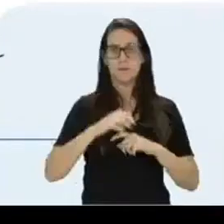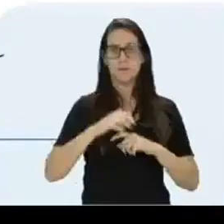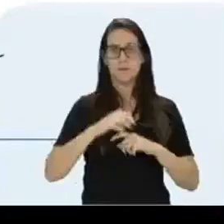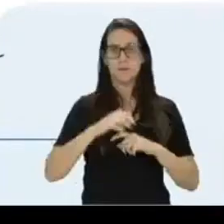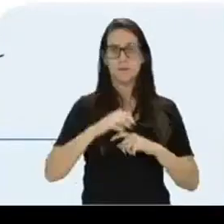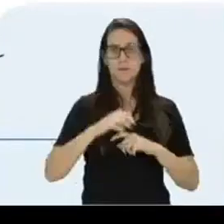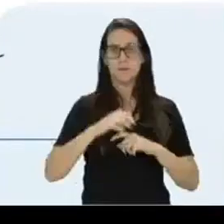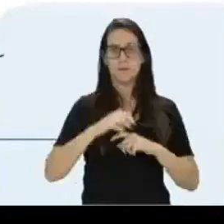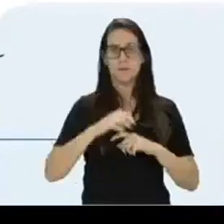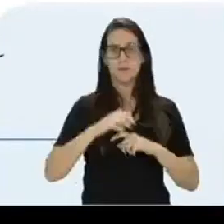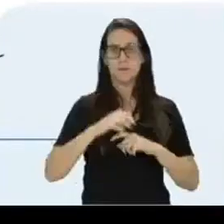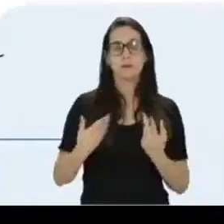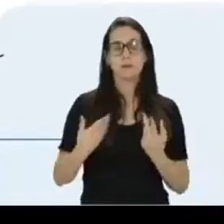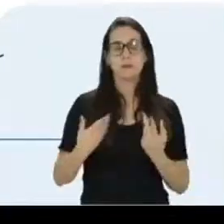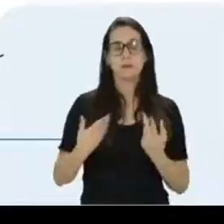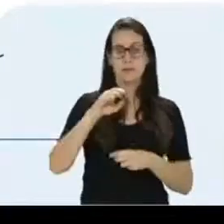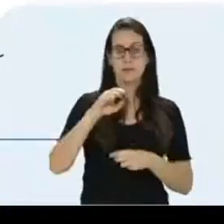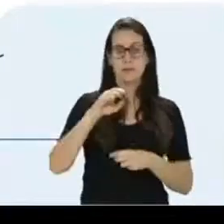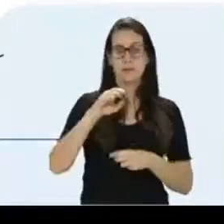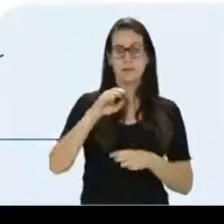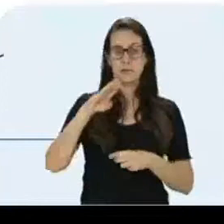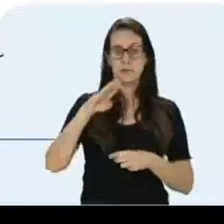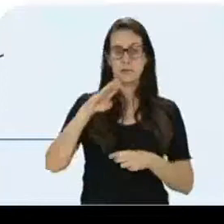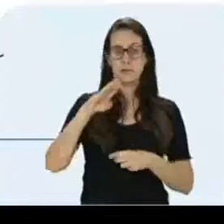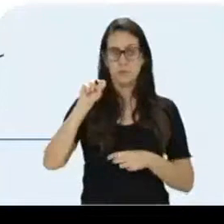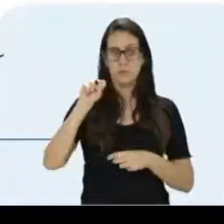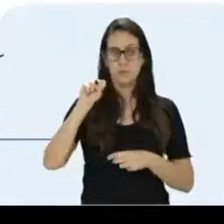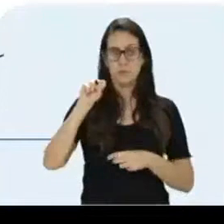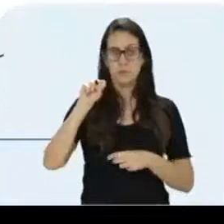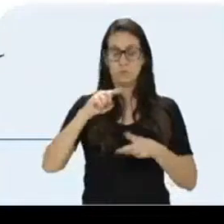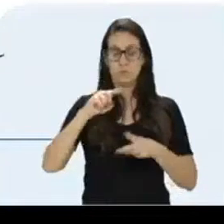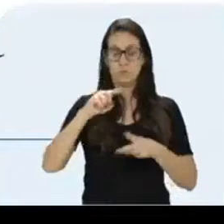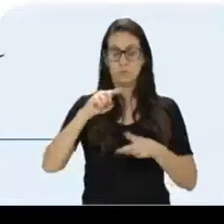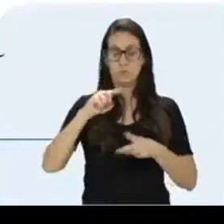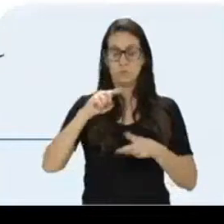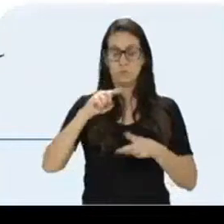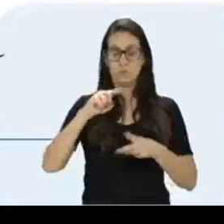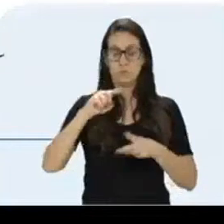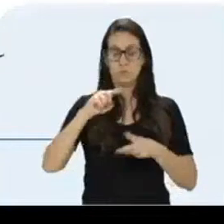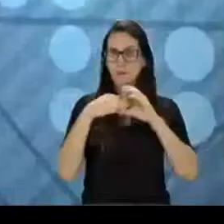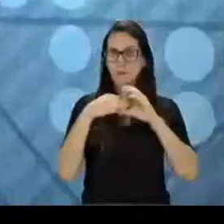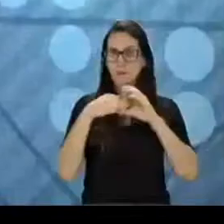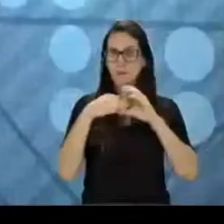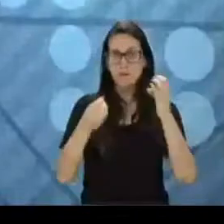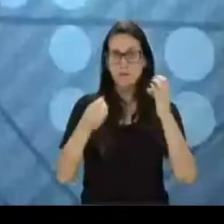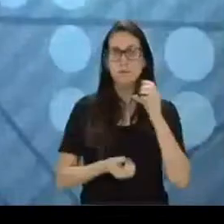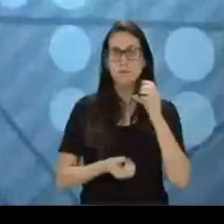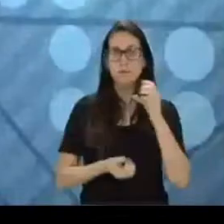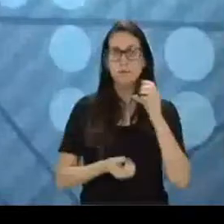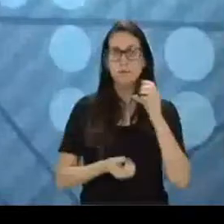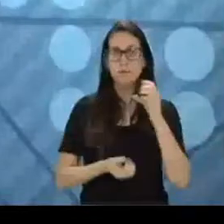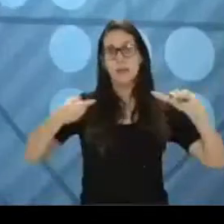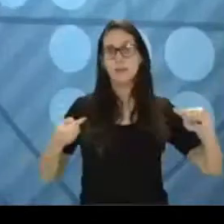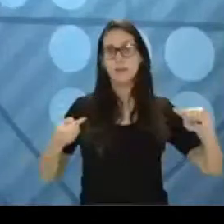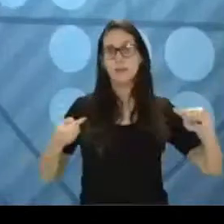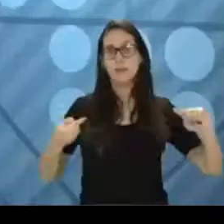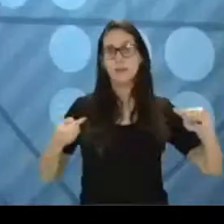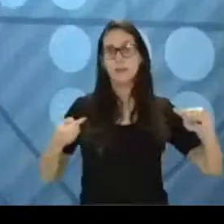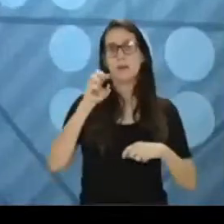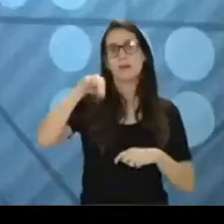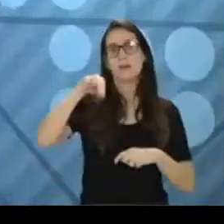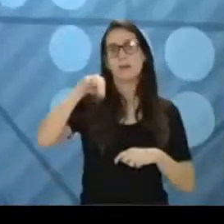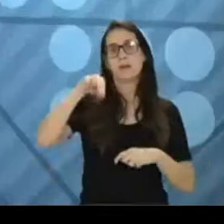do ribossomo da célula eucarionte quanto da célula procarionte é formado por um RNA ribossômico.